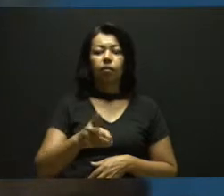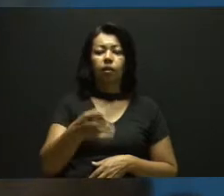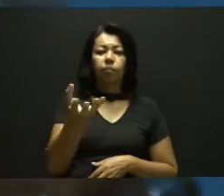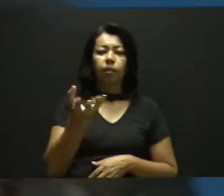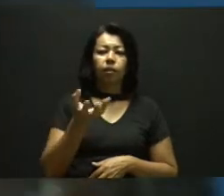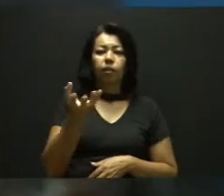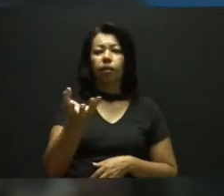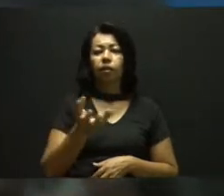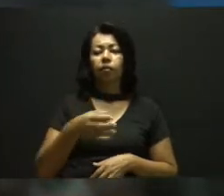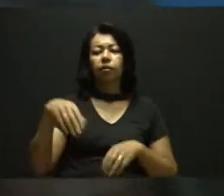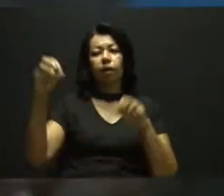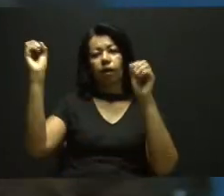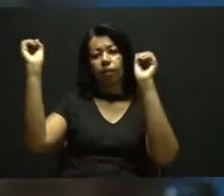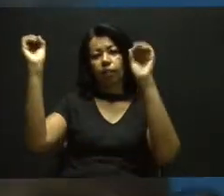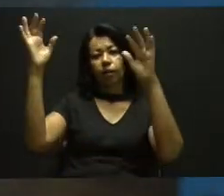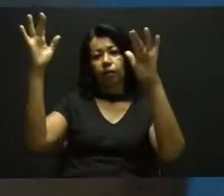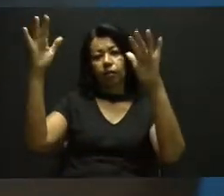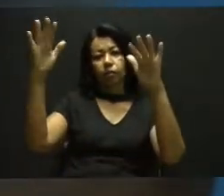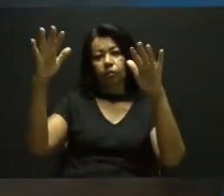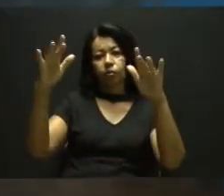sempre quis